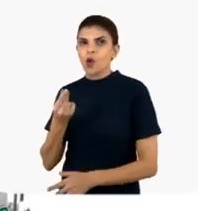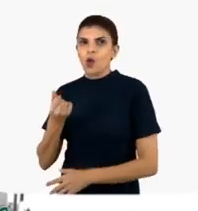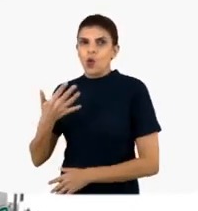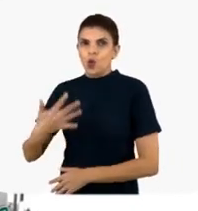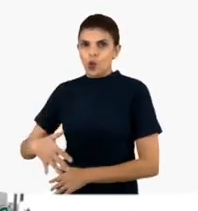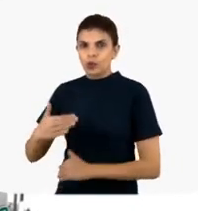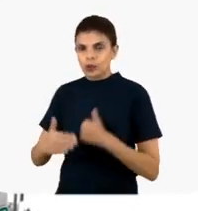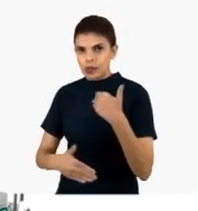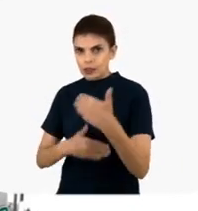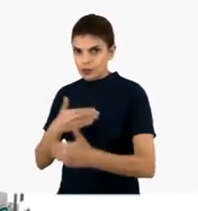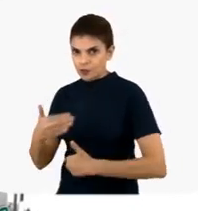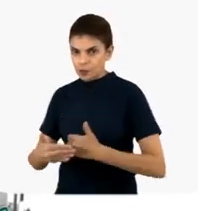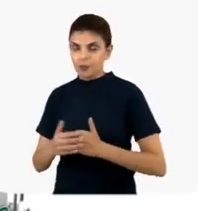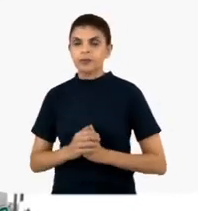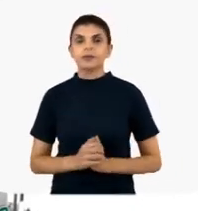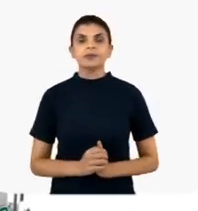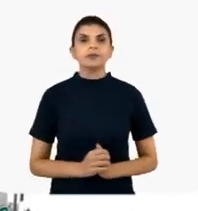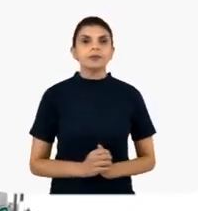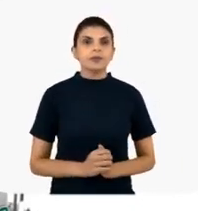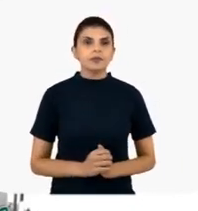para o desenvolvimento de um processo.